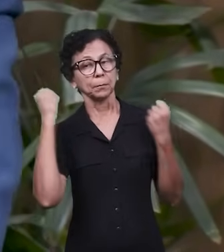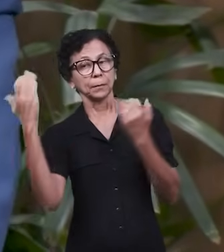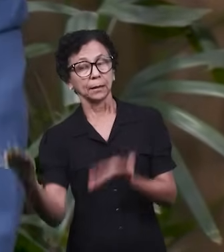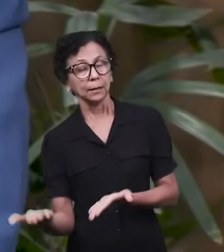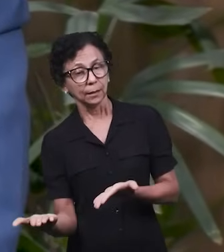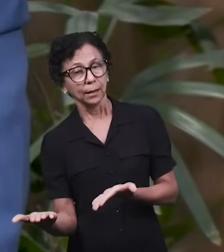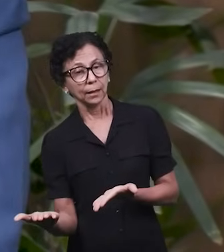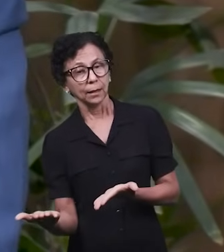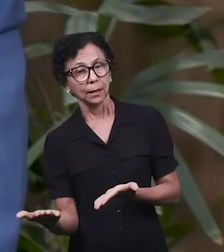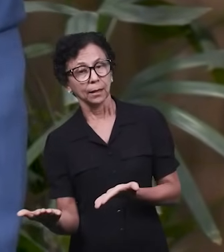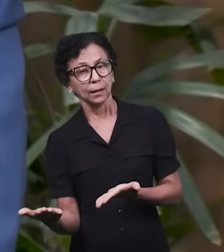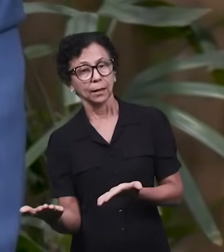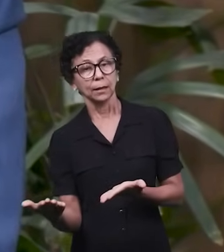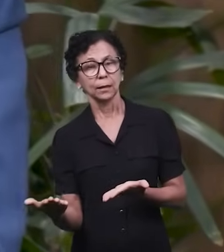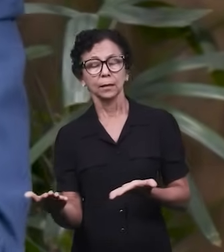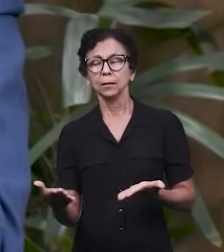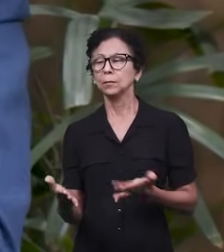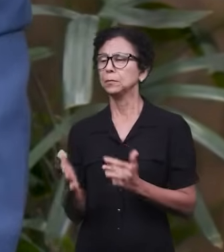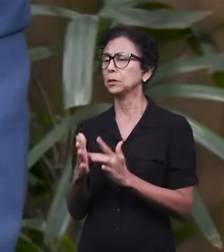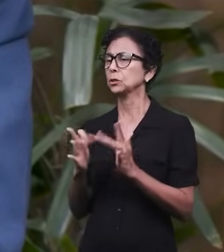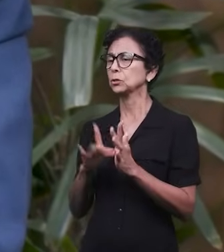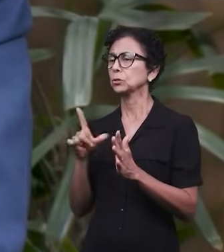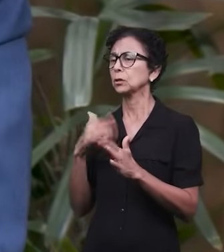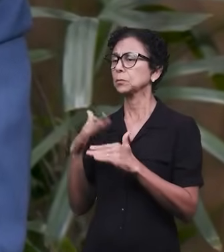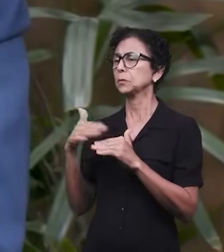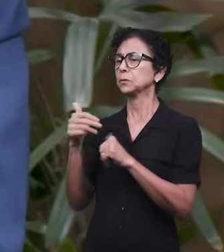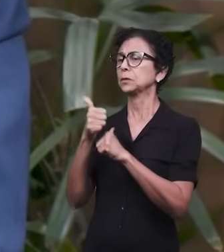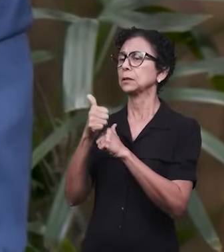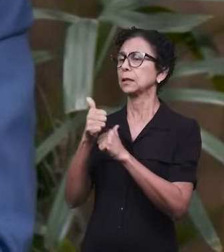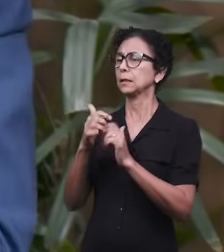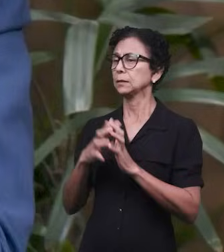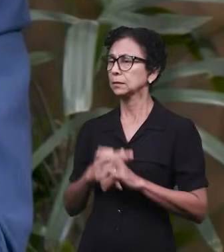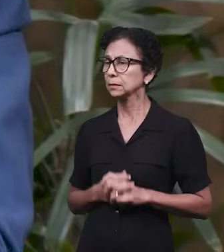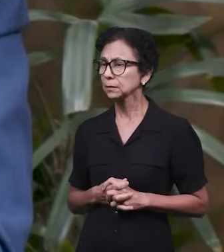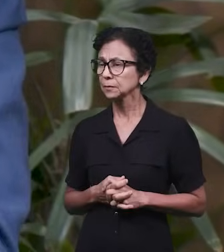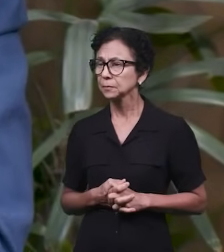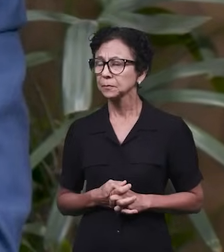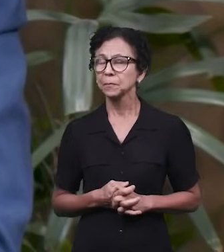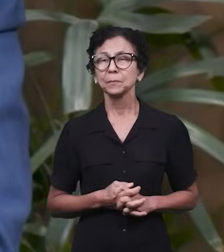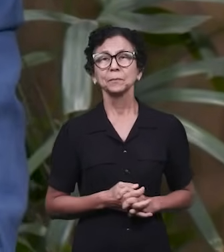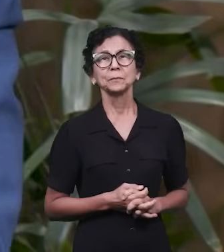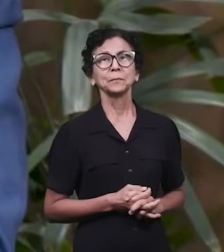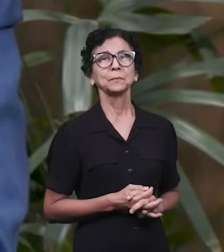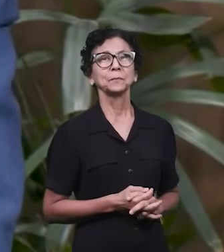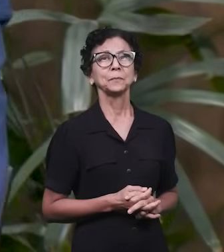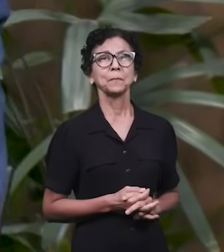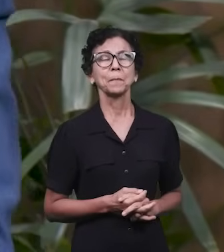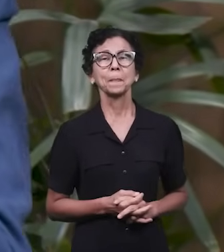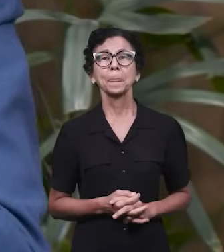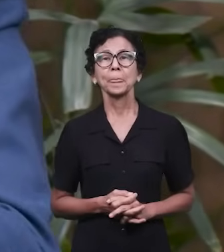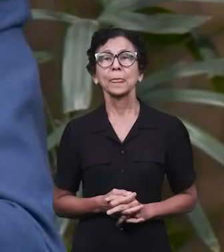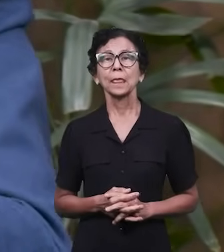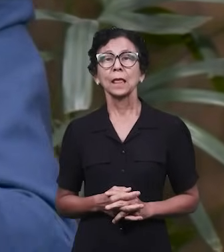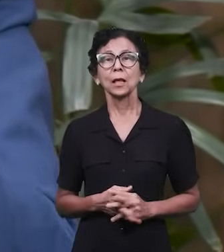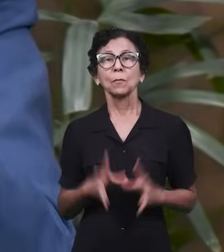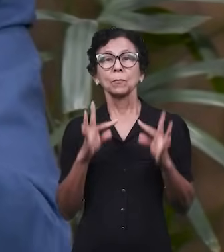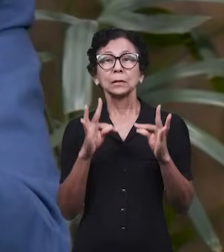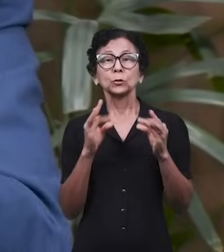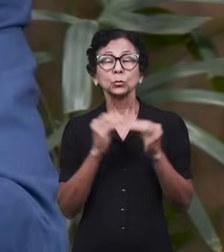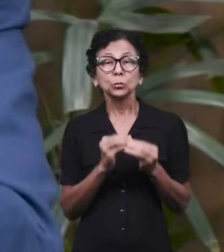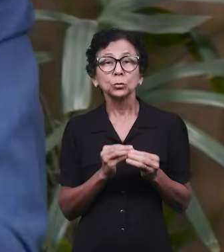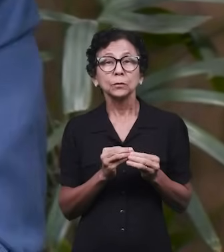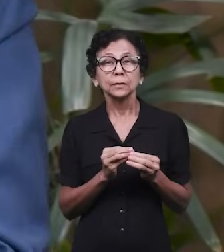você não fez, ou que você fez achando que estava errado, ou que você tentou, sabendo que era assim, Jesus